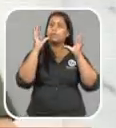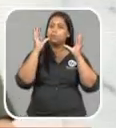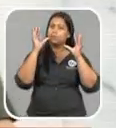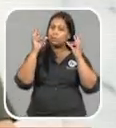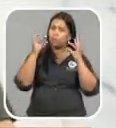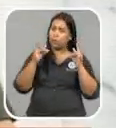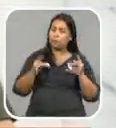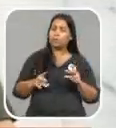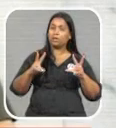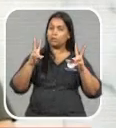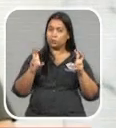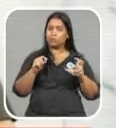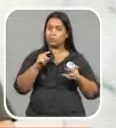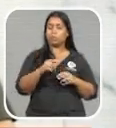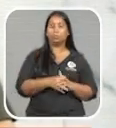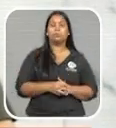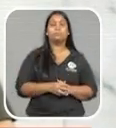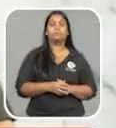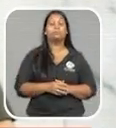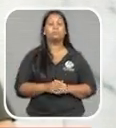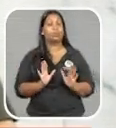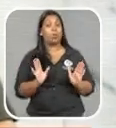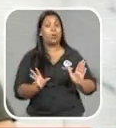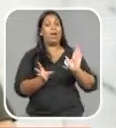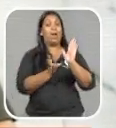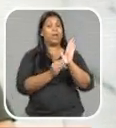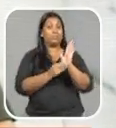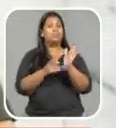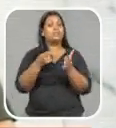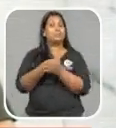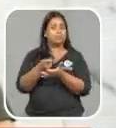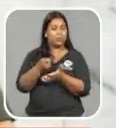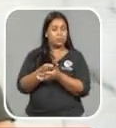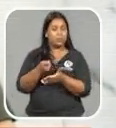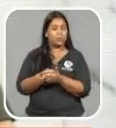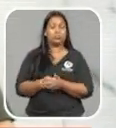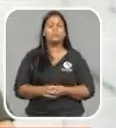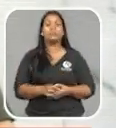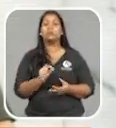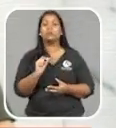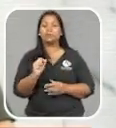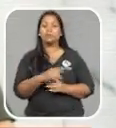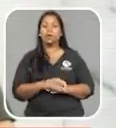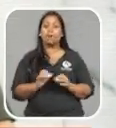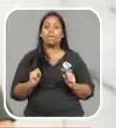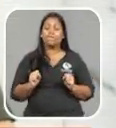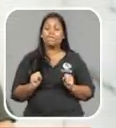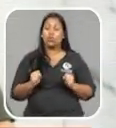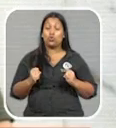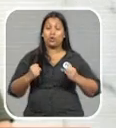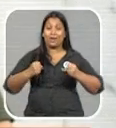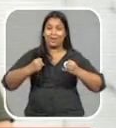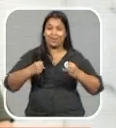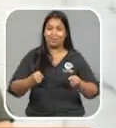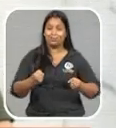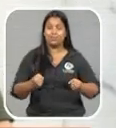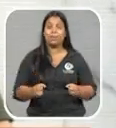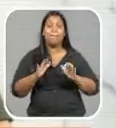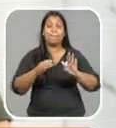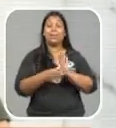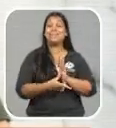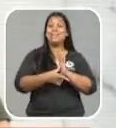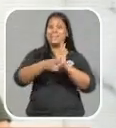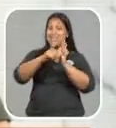emendas impositivas, ela tem a ver com fortalecimento, mas antes de empoderar o